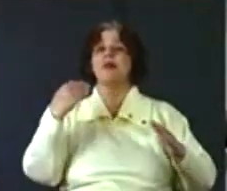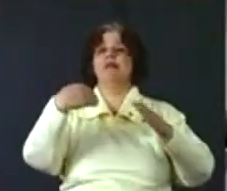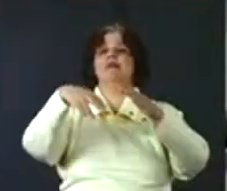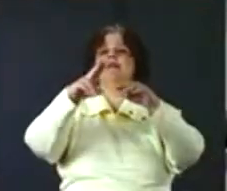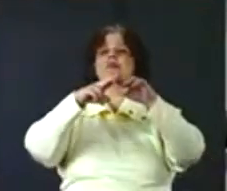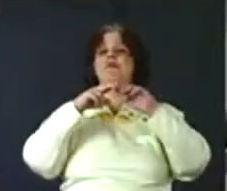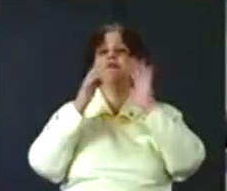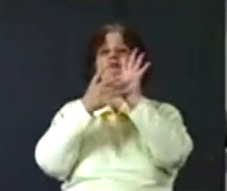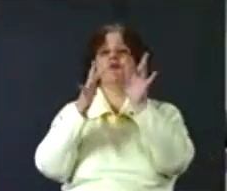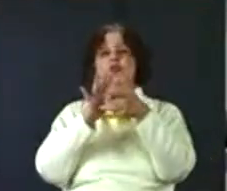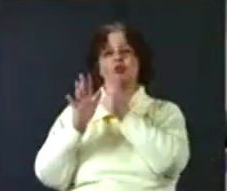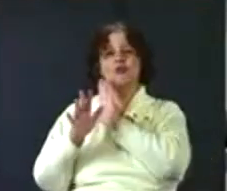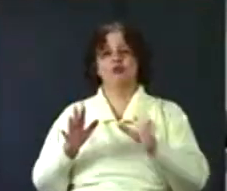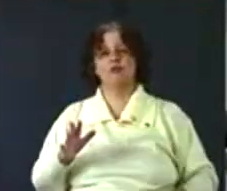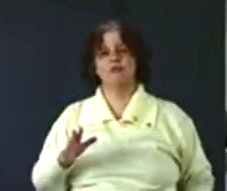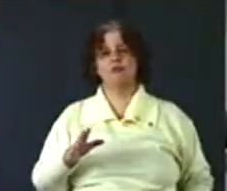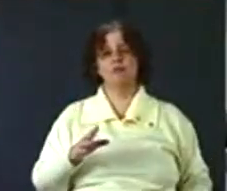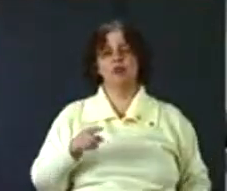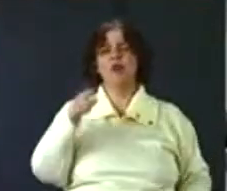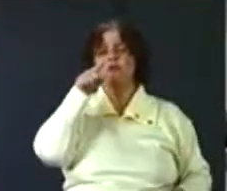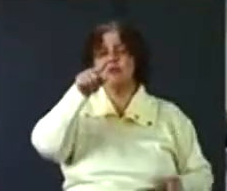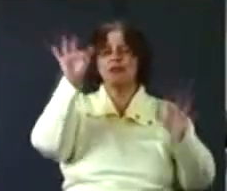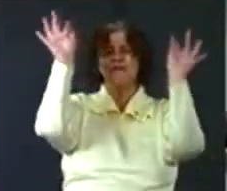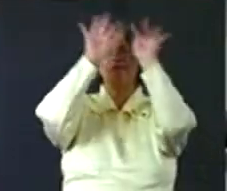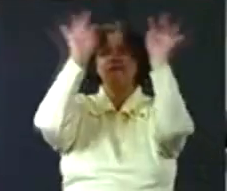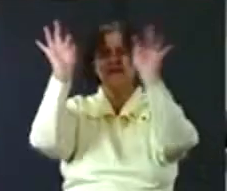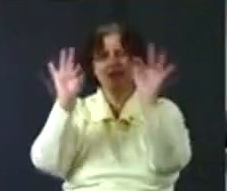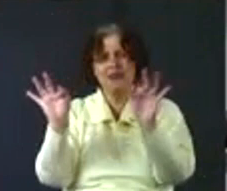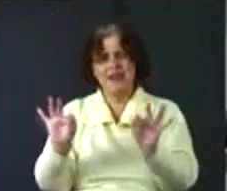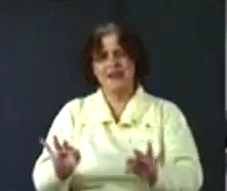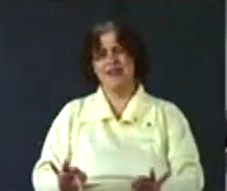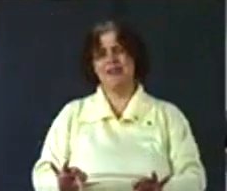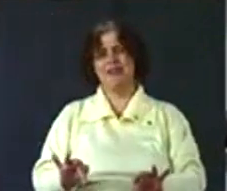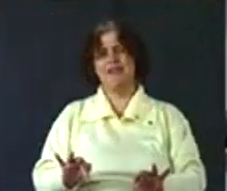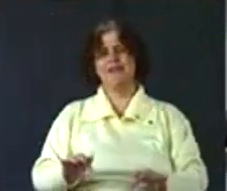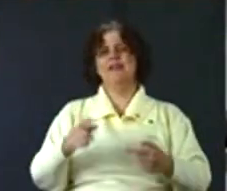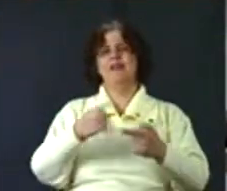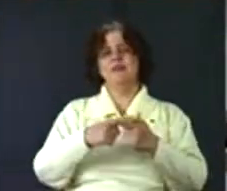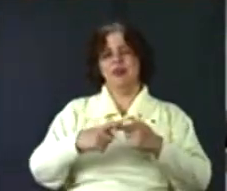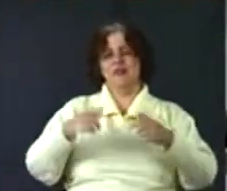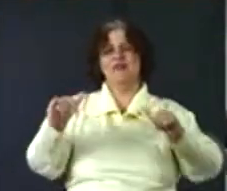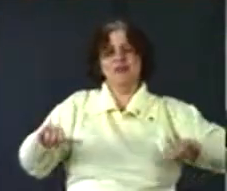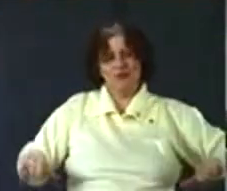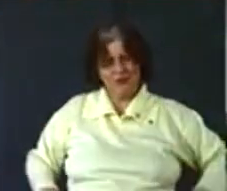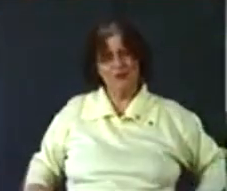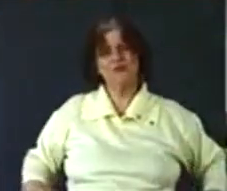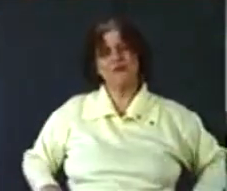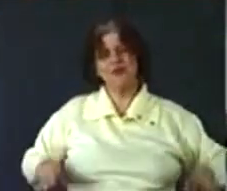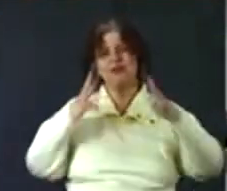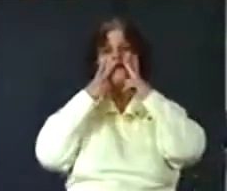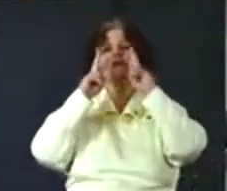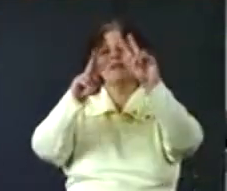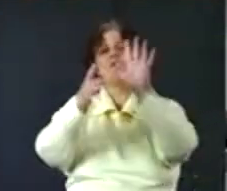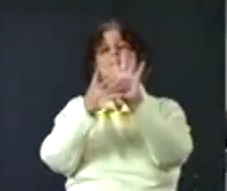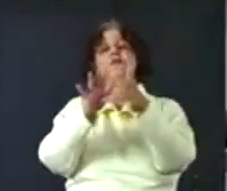se considera um bem-aventurado, uma bem-aventurada por estar sofrendo por causa do testemunho do Senhor